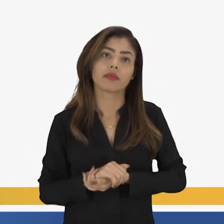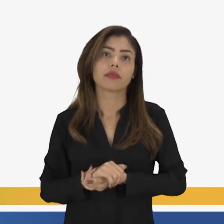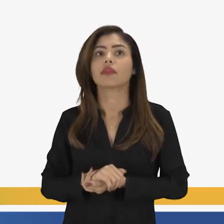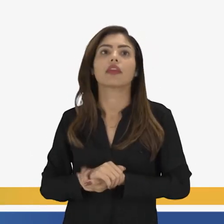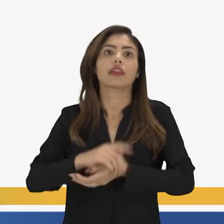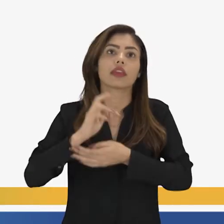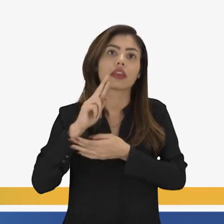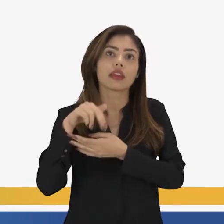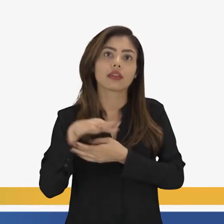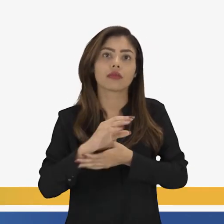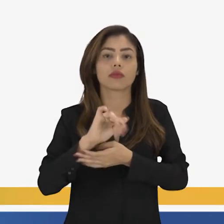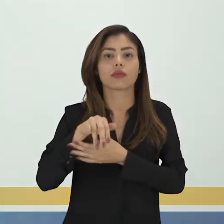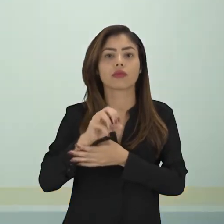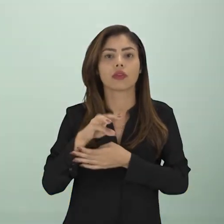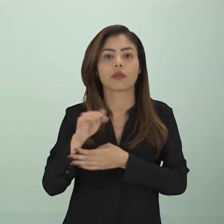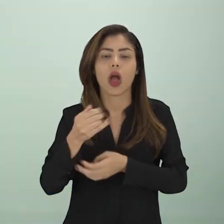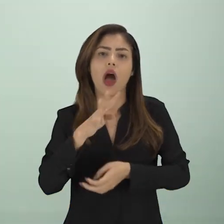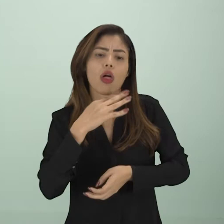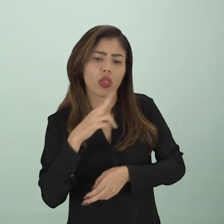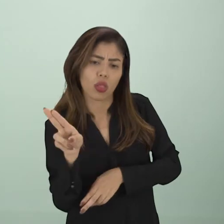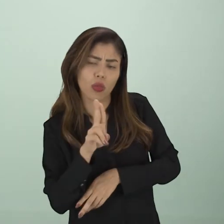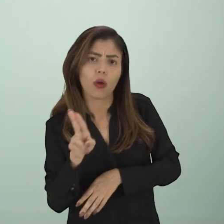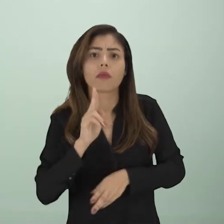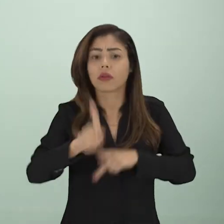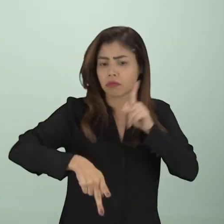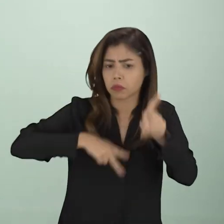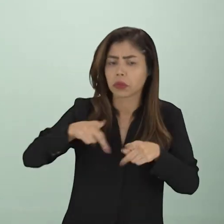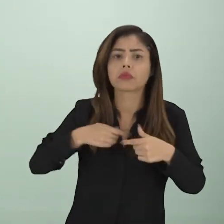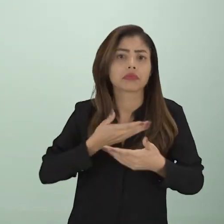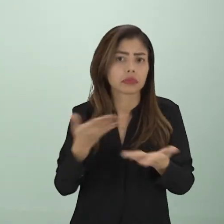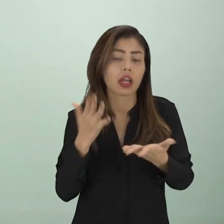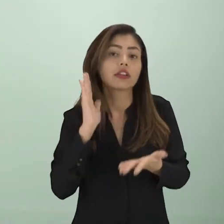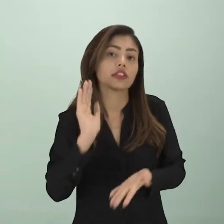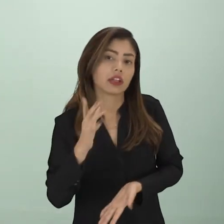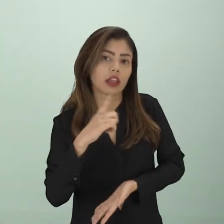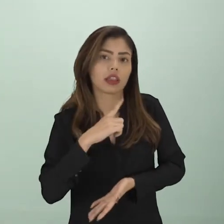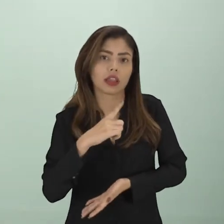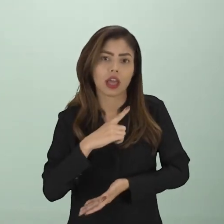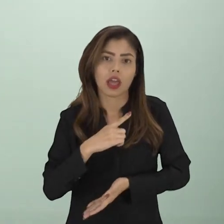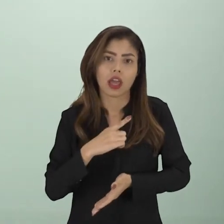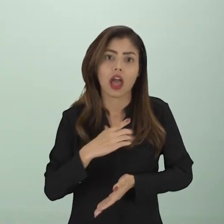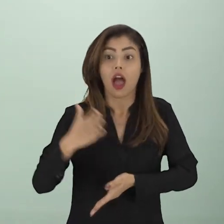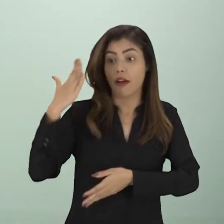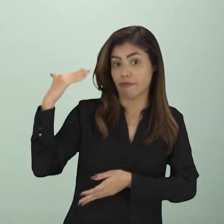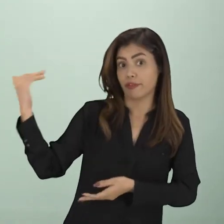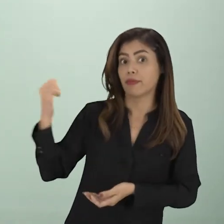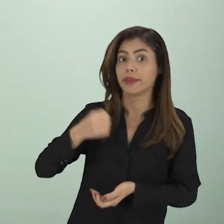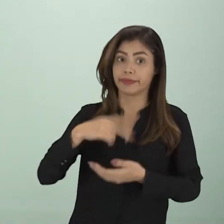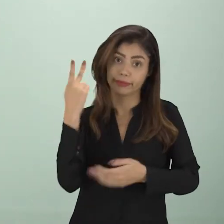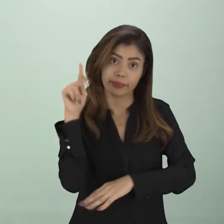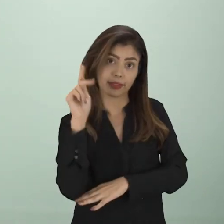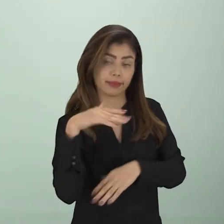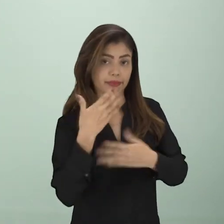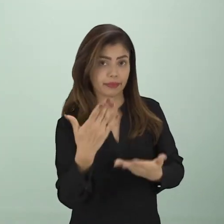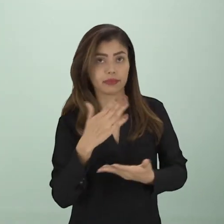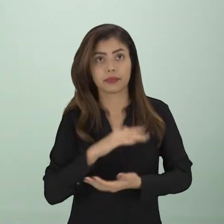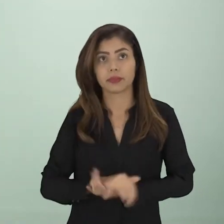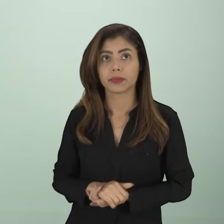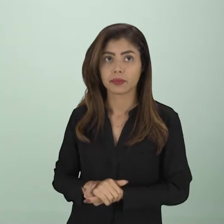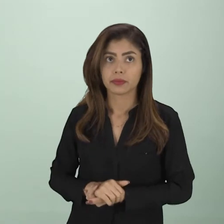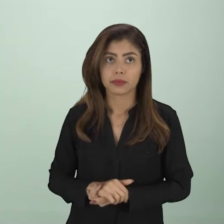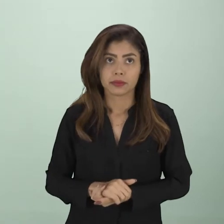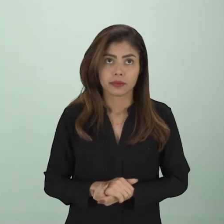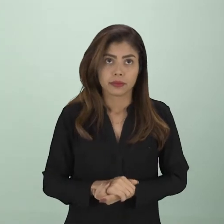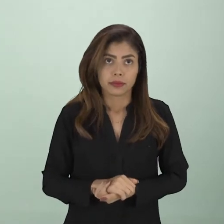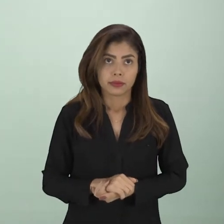e Tom Jobim. São nomes que se popularizaram e que alguns que despontaram para a fama nesse período, tá certo?